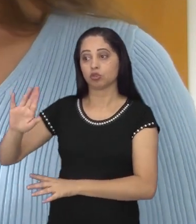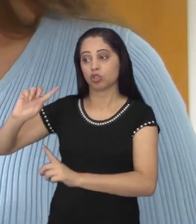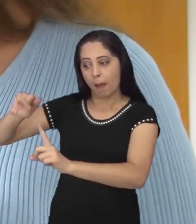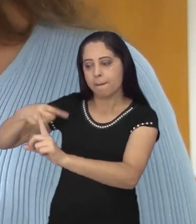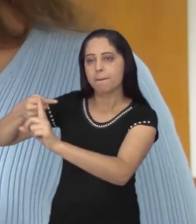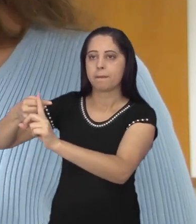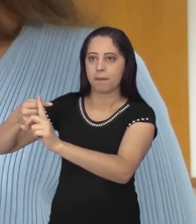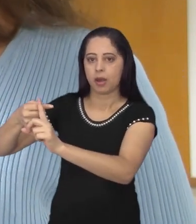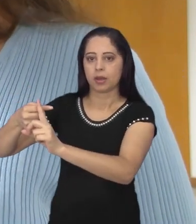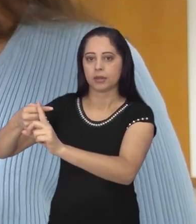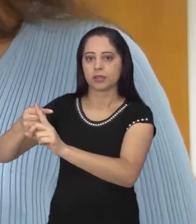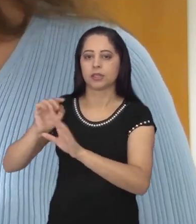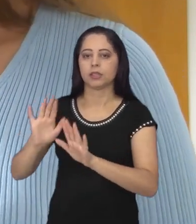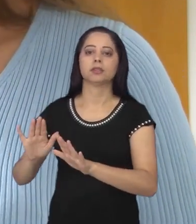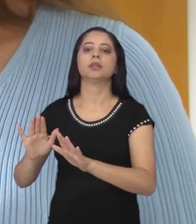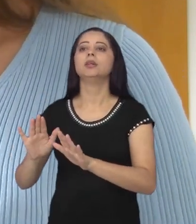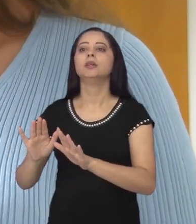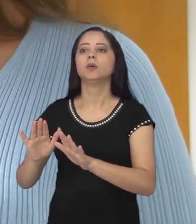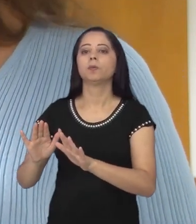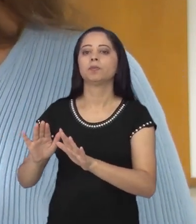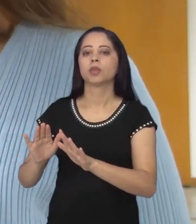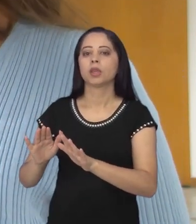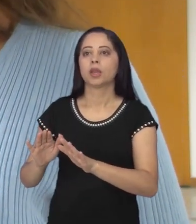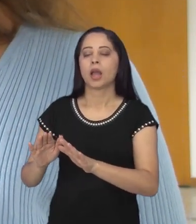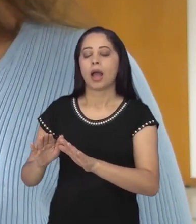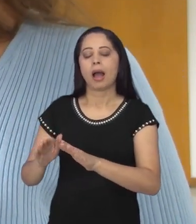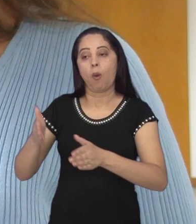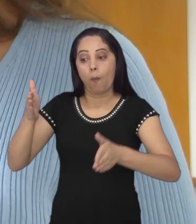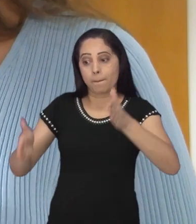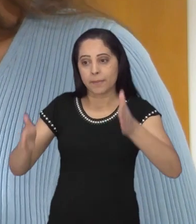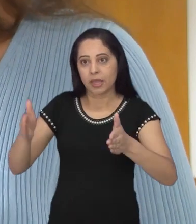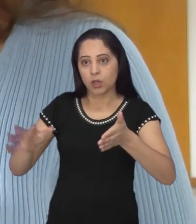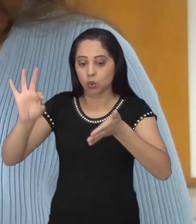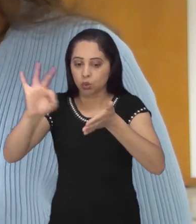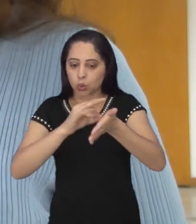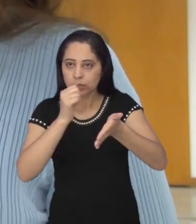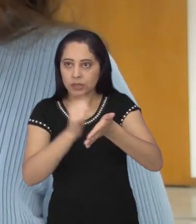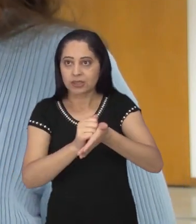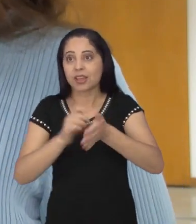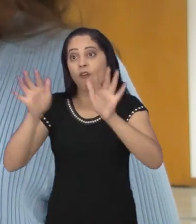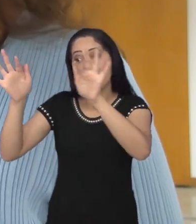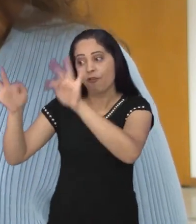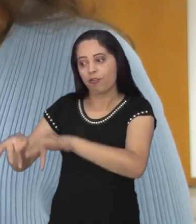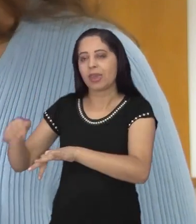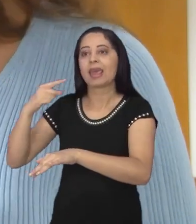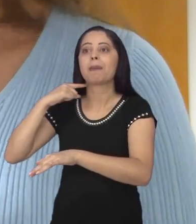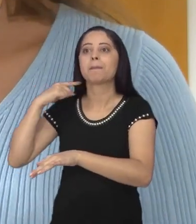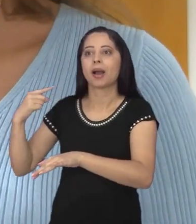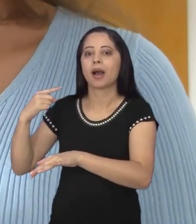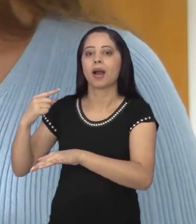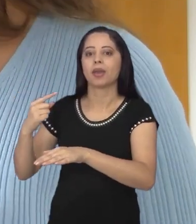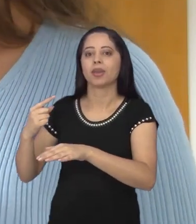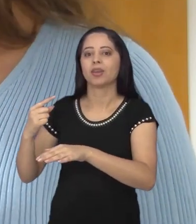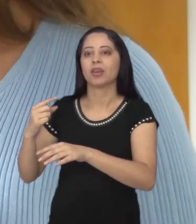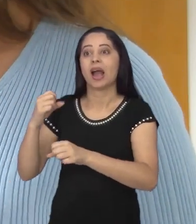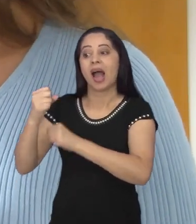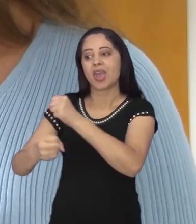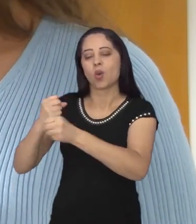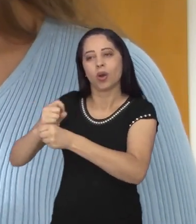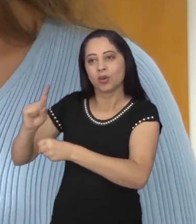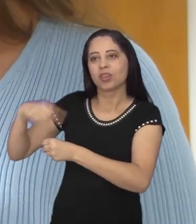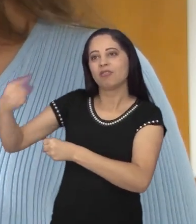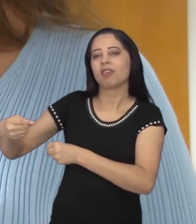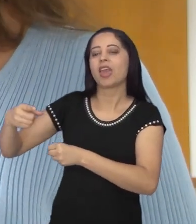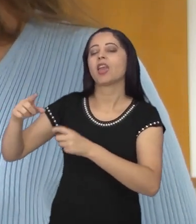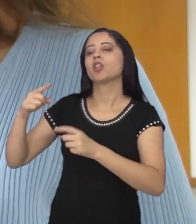50%. Então, o período de declaração se encerra no final do mês de maio e somente no próximo ano que a gente